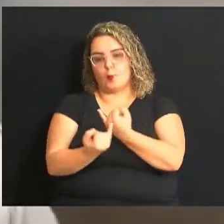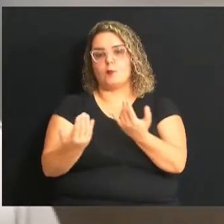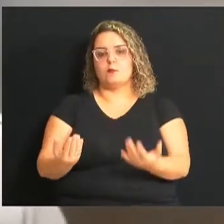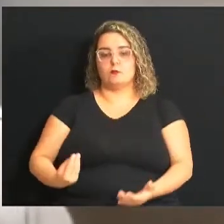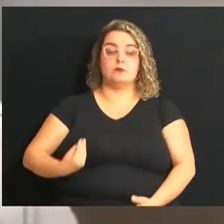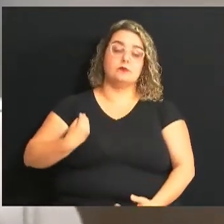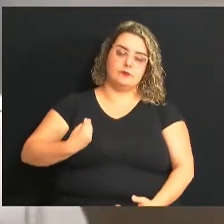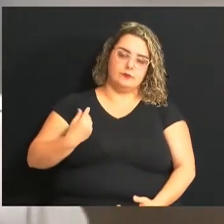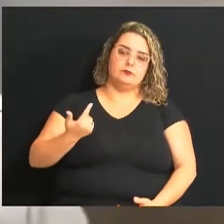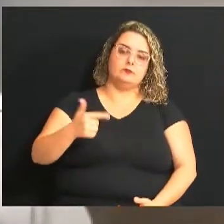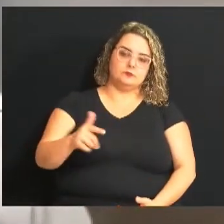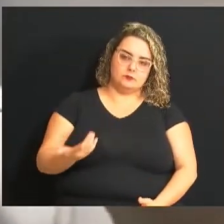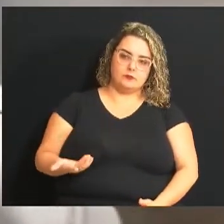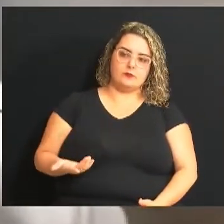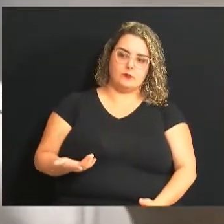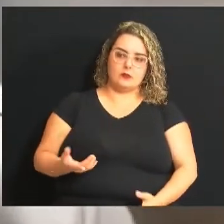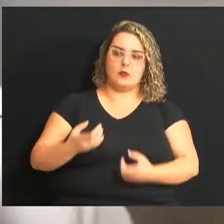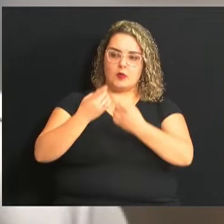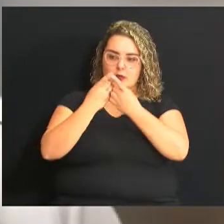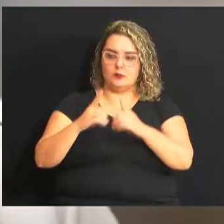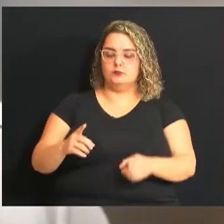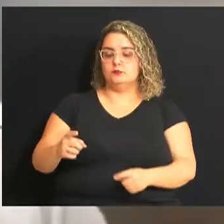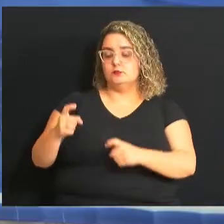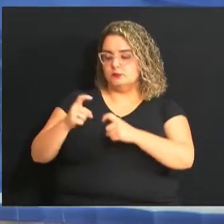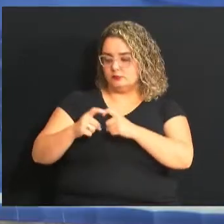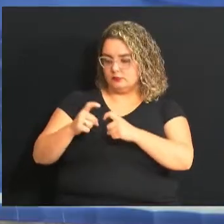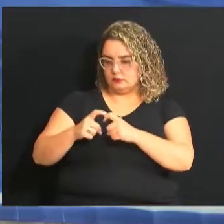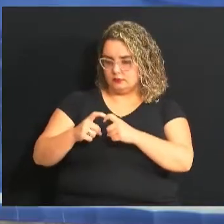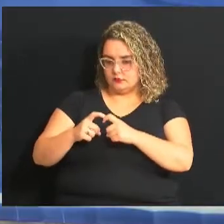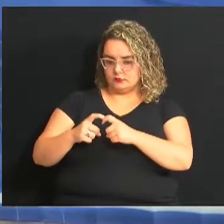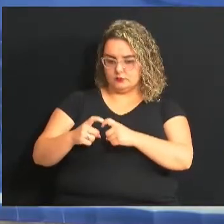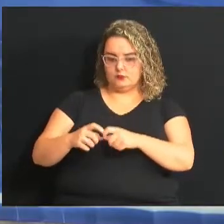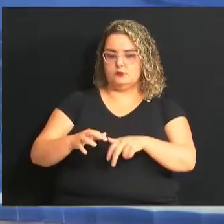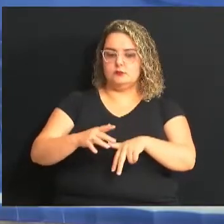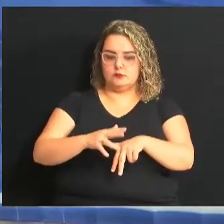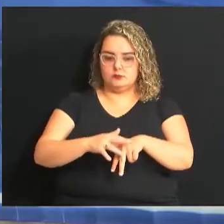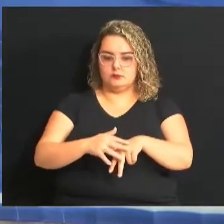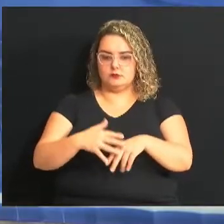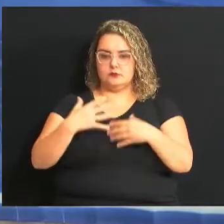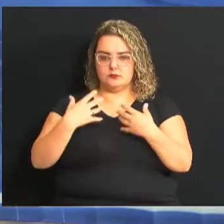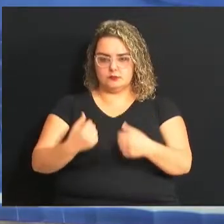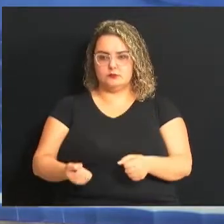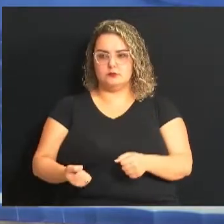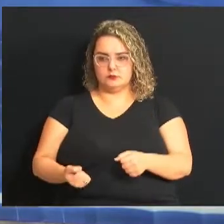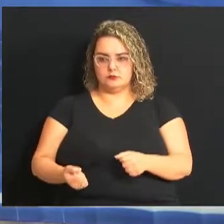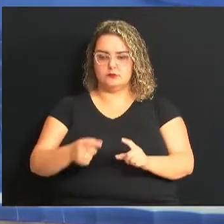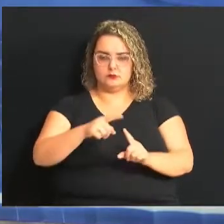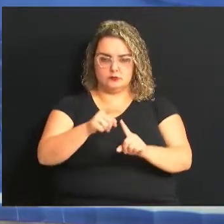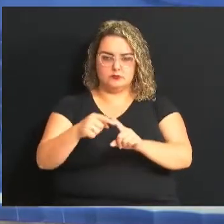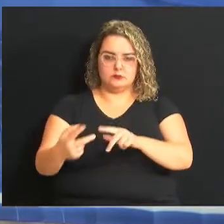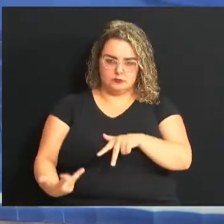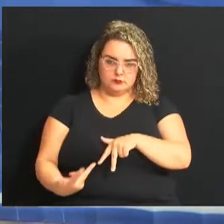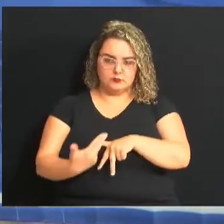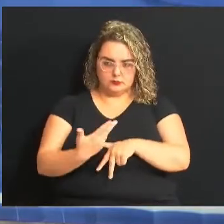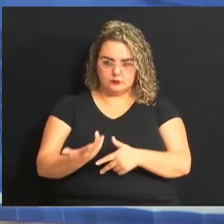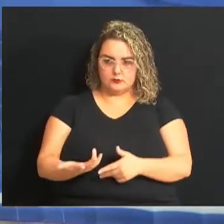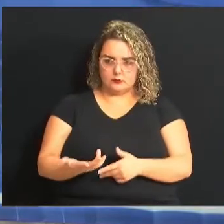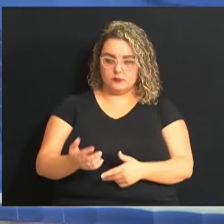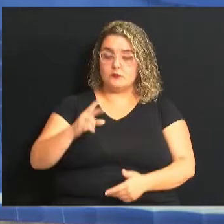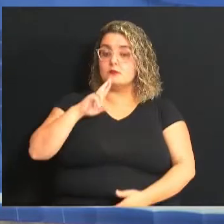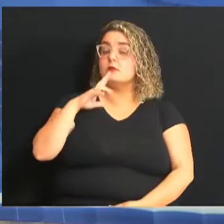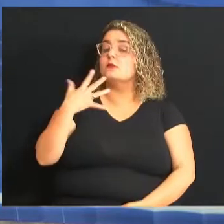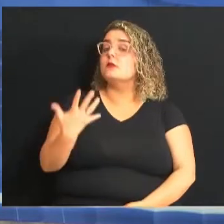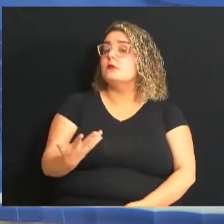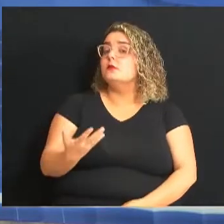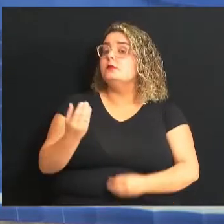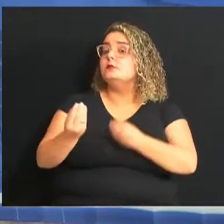de uma forma mais digna. E doutor, o paciente que se submete a esse tipo de cirurgia, o resultado, como